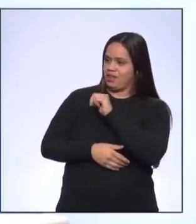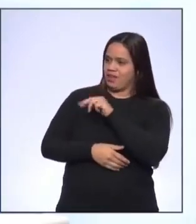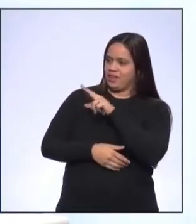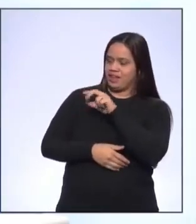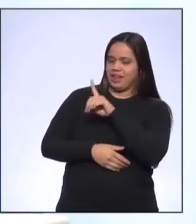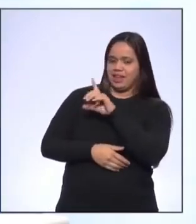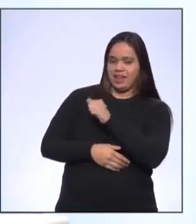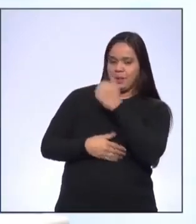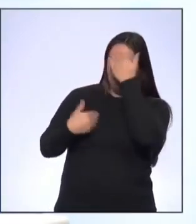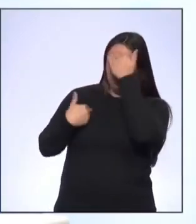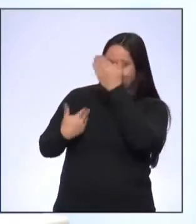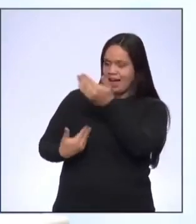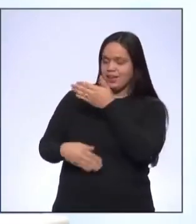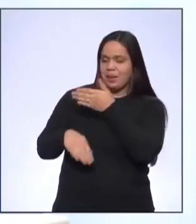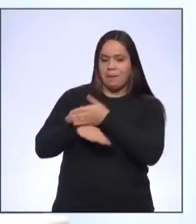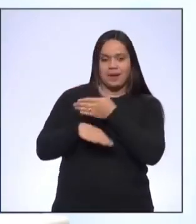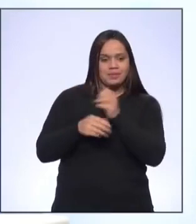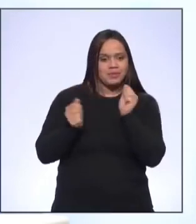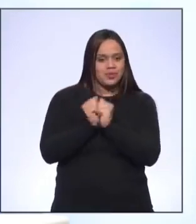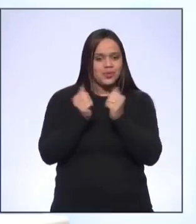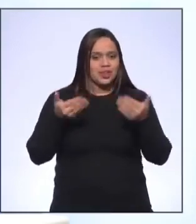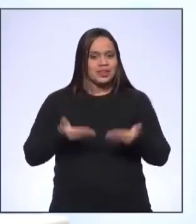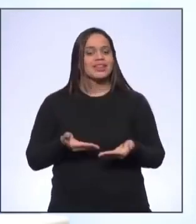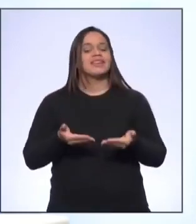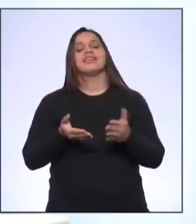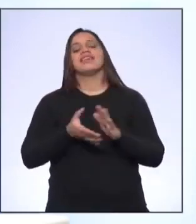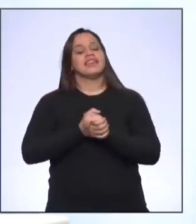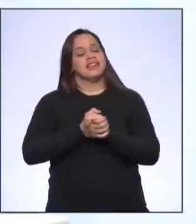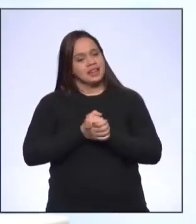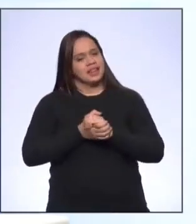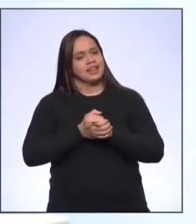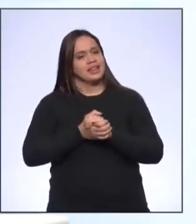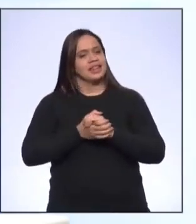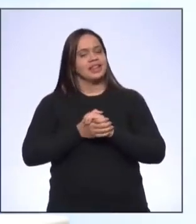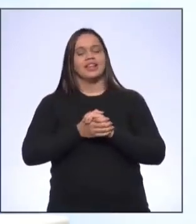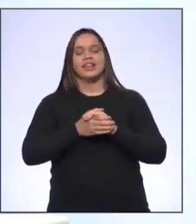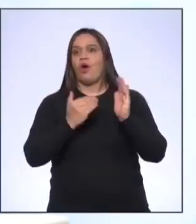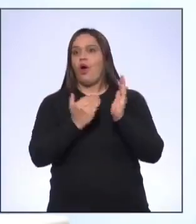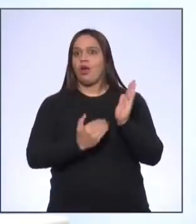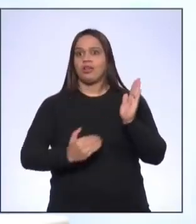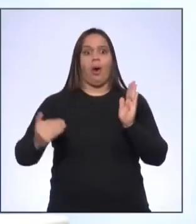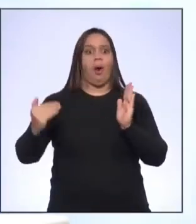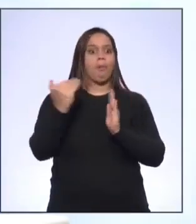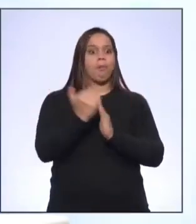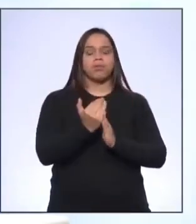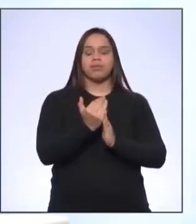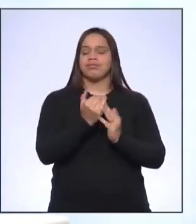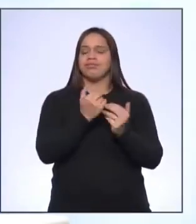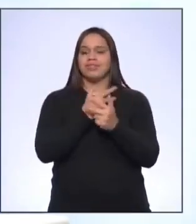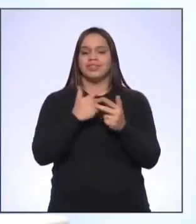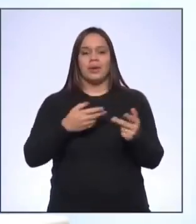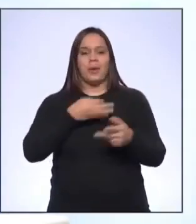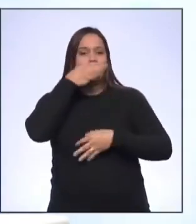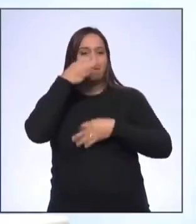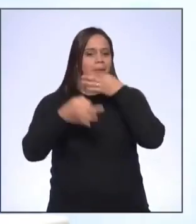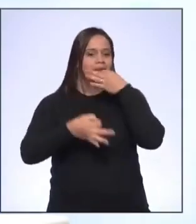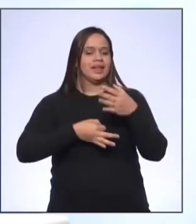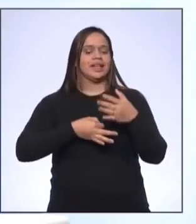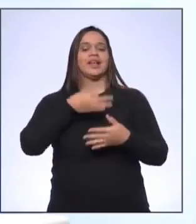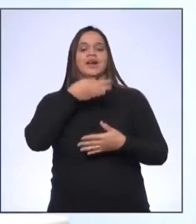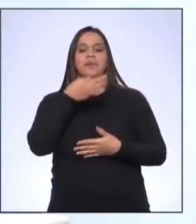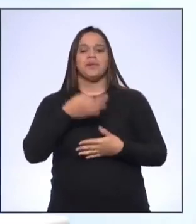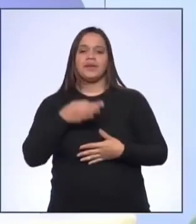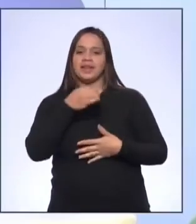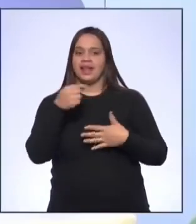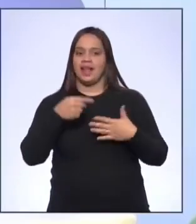ter participado conosco, né? Olha, acrescentou bastante. Algum exemplo, alguma opinião, algum argumento a acrescentar aqui à